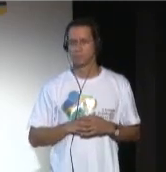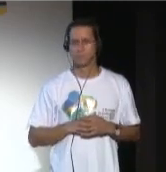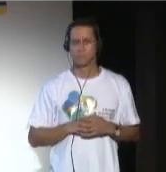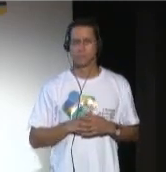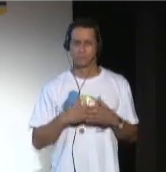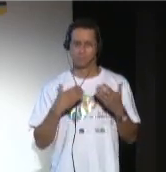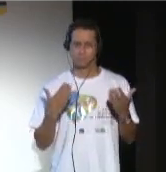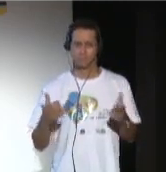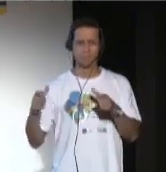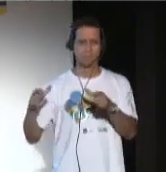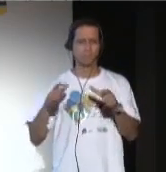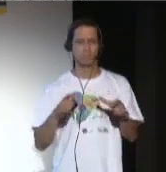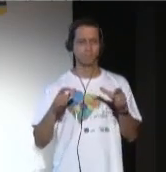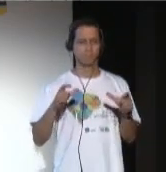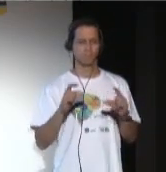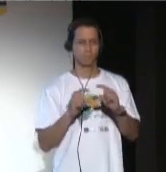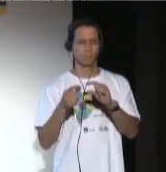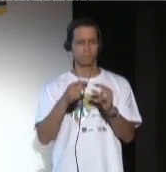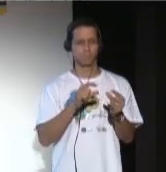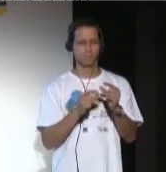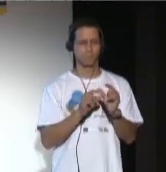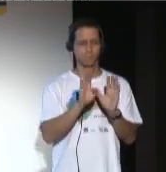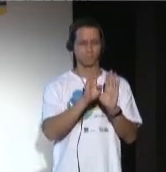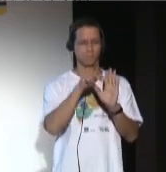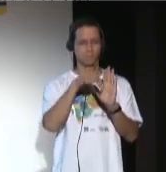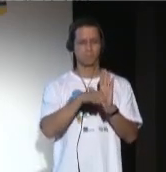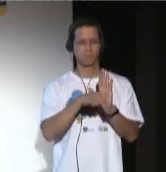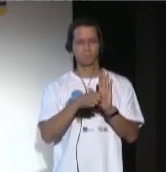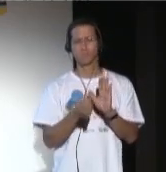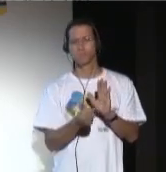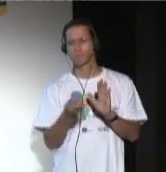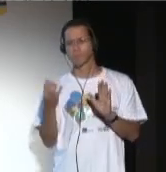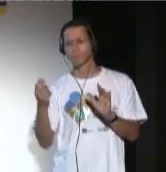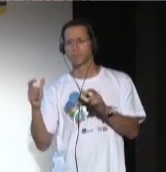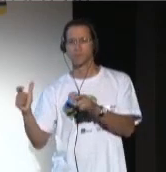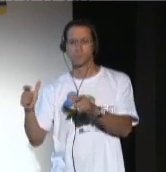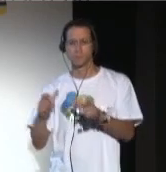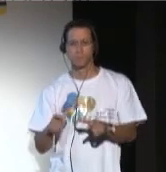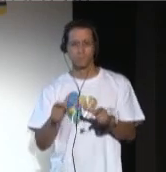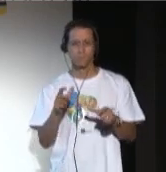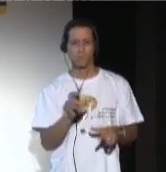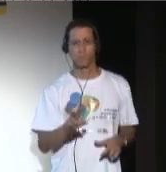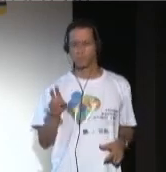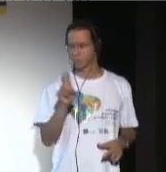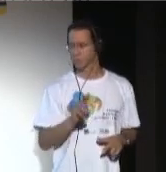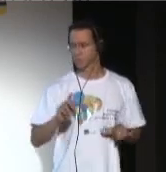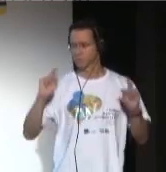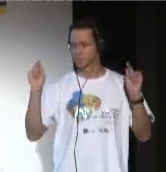Então, onde estão os blocos na Base Nacional? Quais são eles? E eles podem ser úteis.